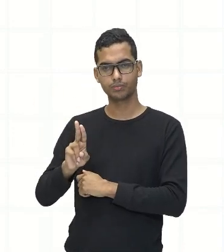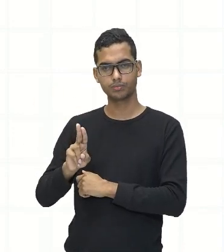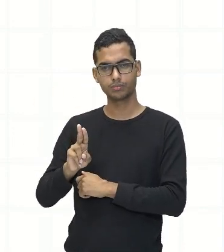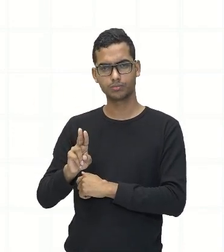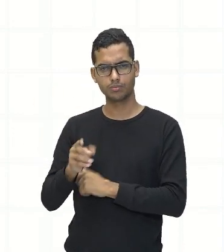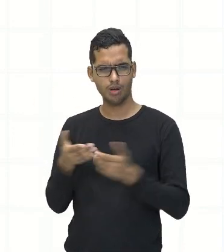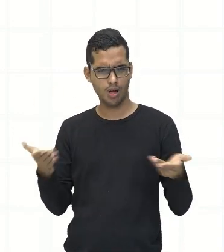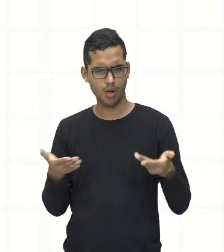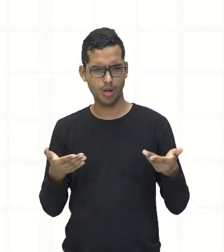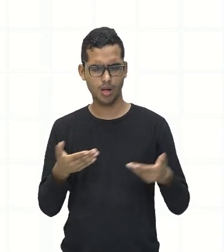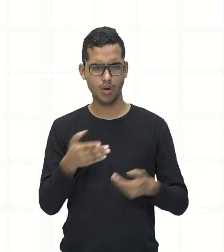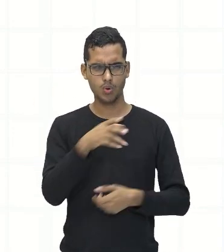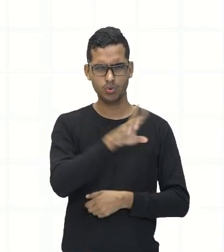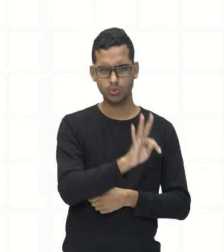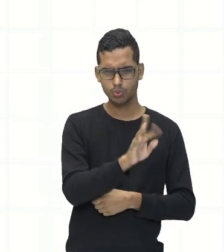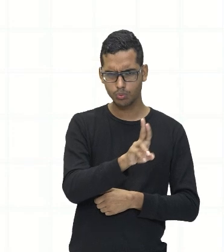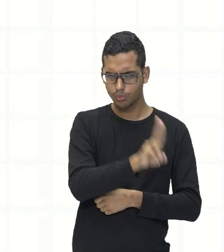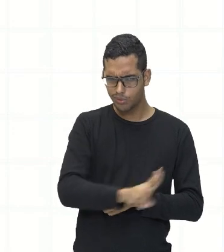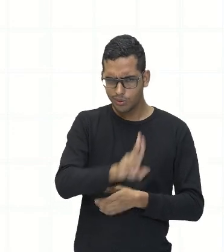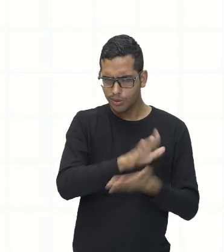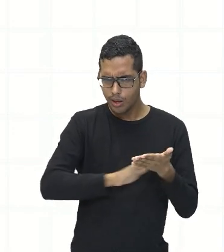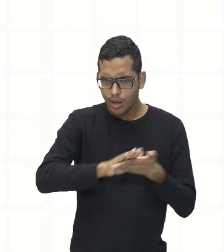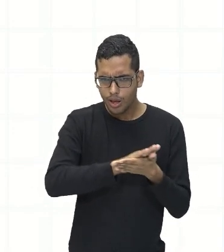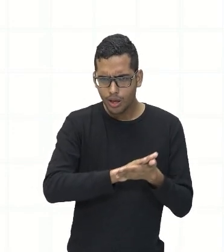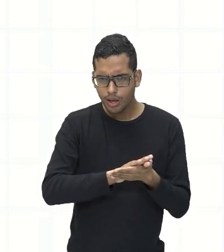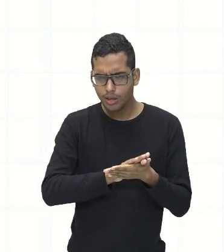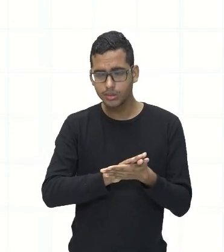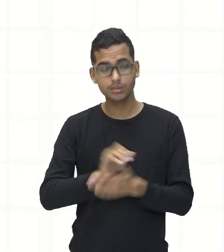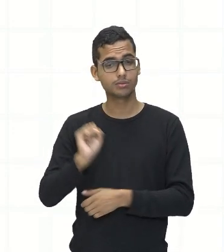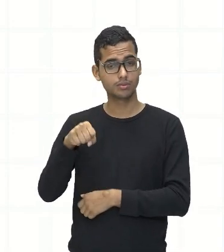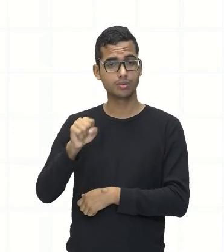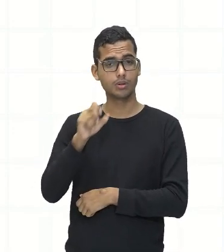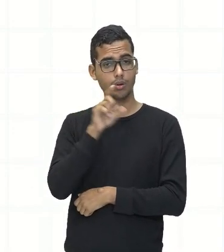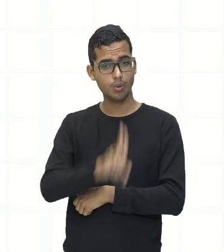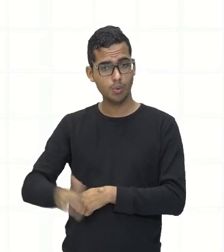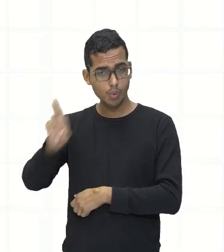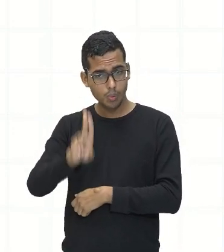mais utiliza o tu? Ninguém mais utiliza esse pronome? Sim, gente,